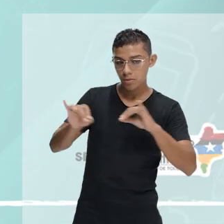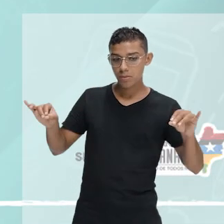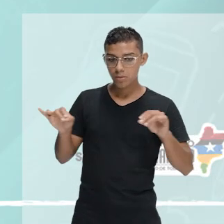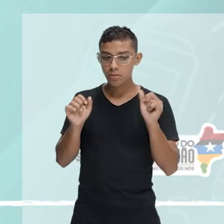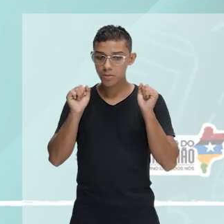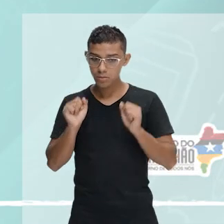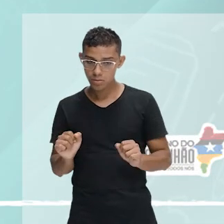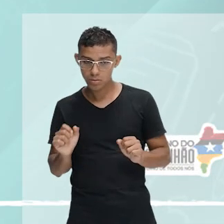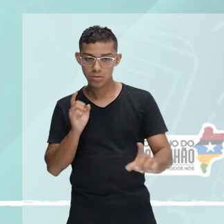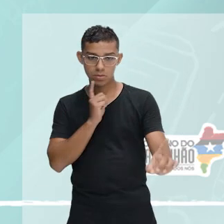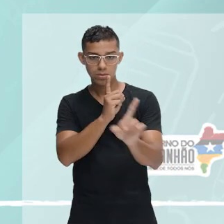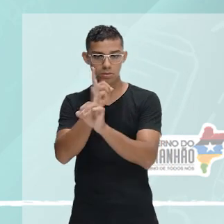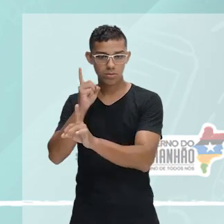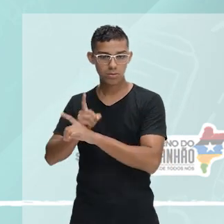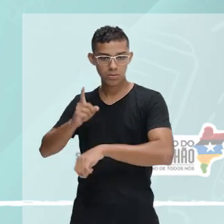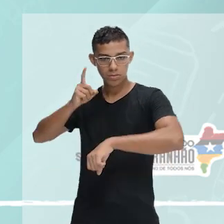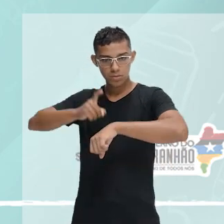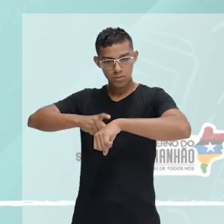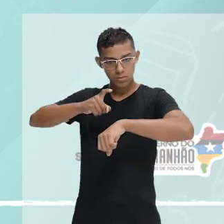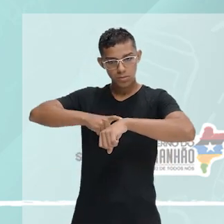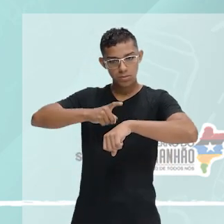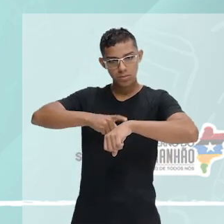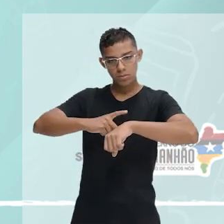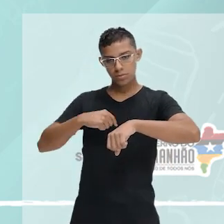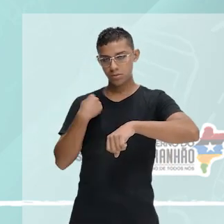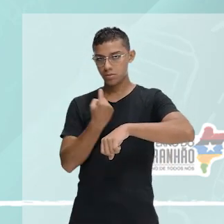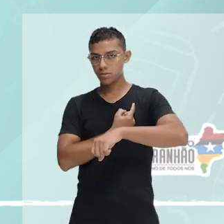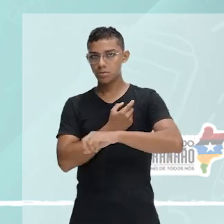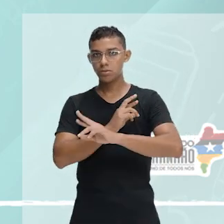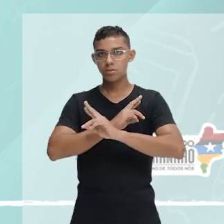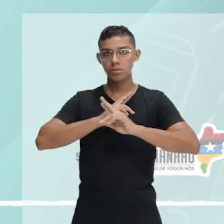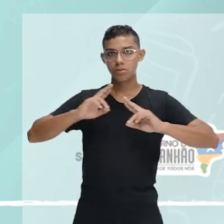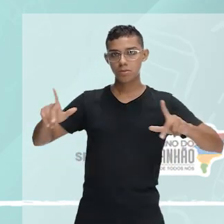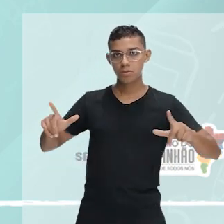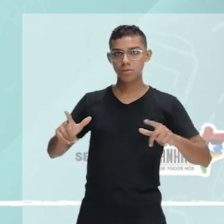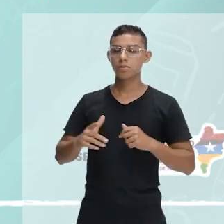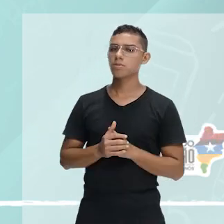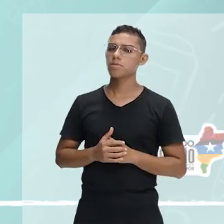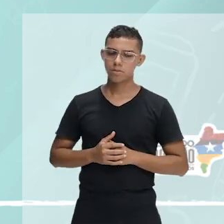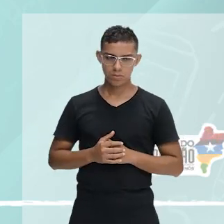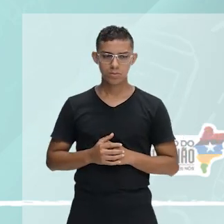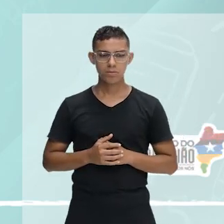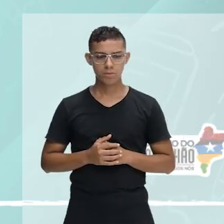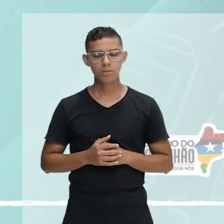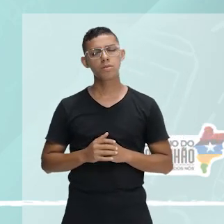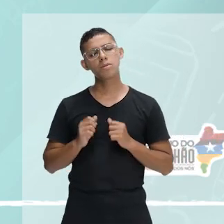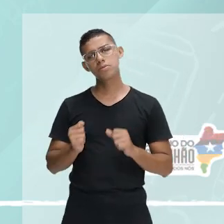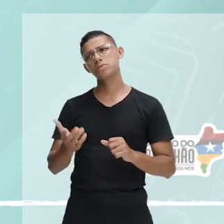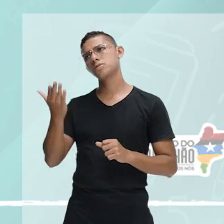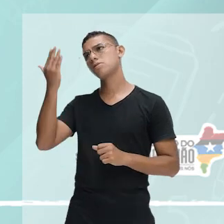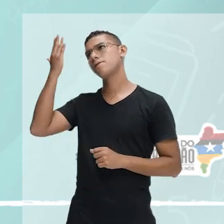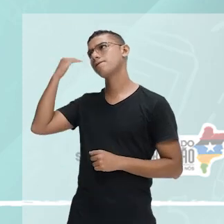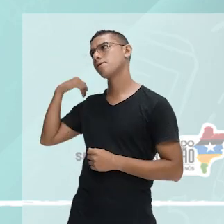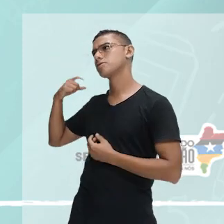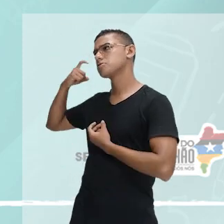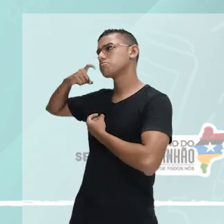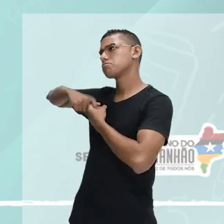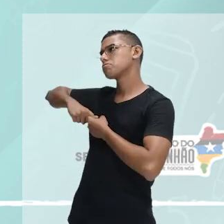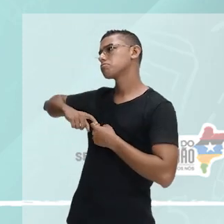el tiempo e hacerlo todo diferente. Quem não gostaria, né, gente? Se pudesse voltar no tempo e fazer tudo